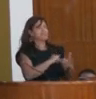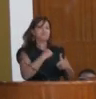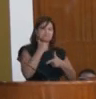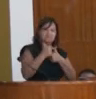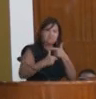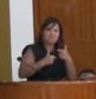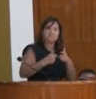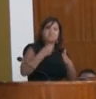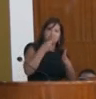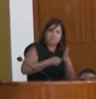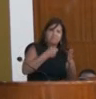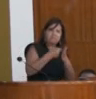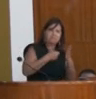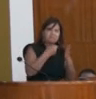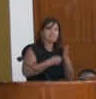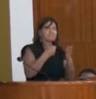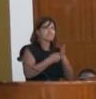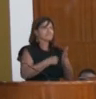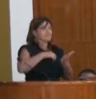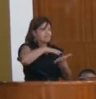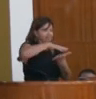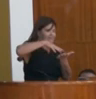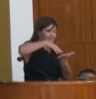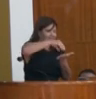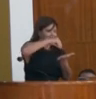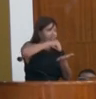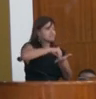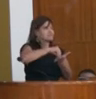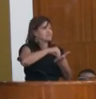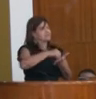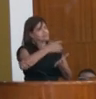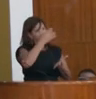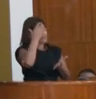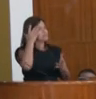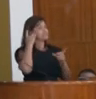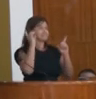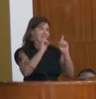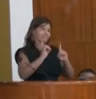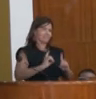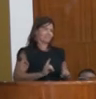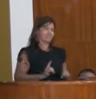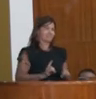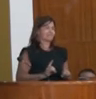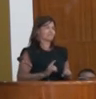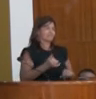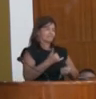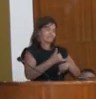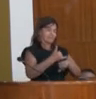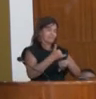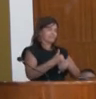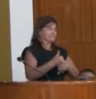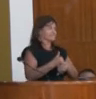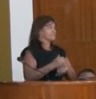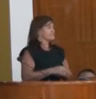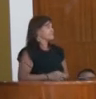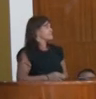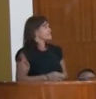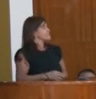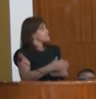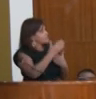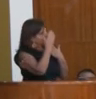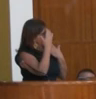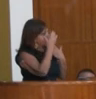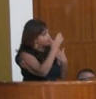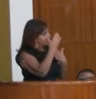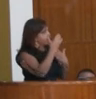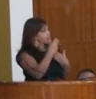trabalho de excelência em frente à Secretaria da Pessoa com Deficiência de Volta Redonda. Mais uma vez,